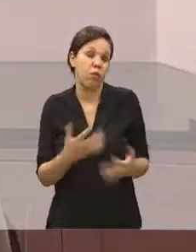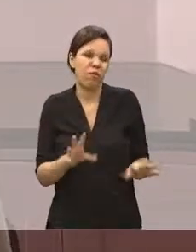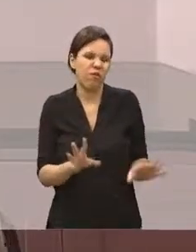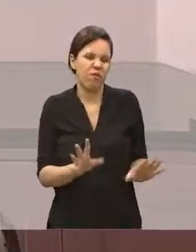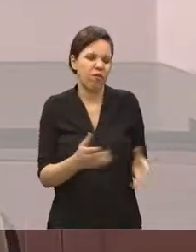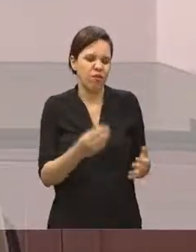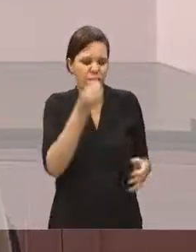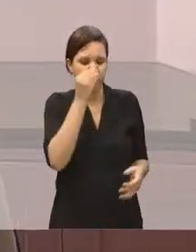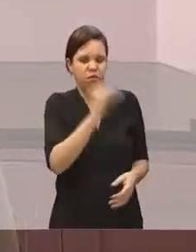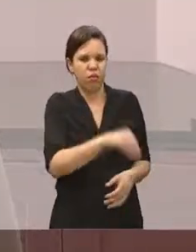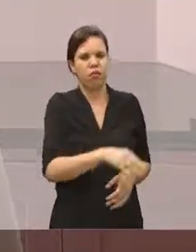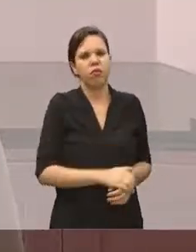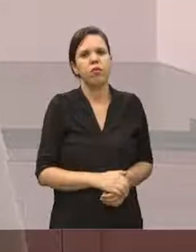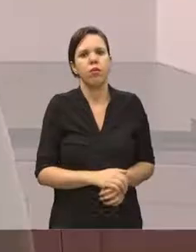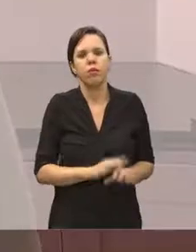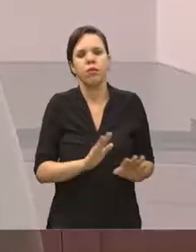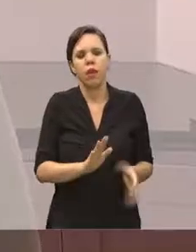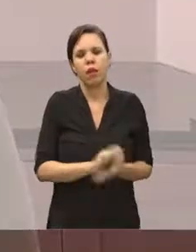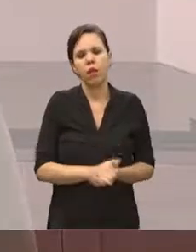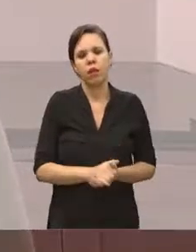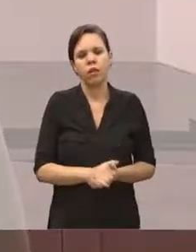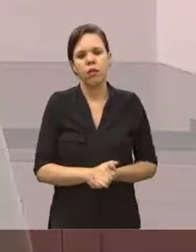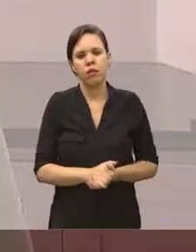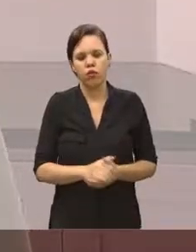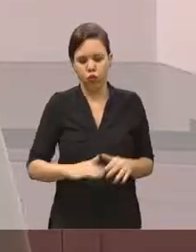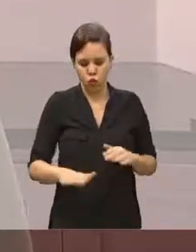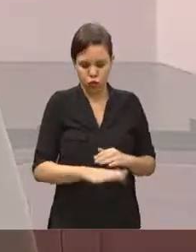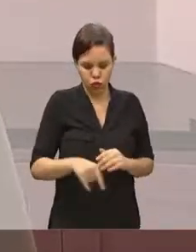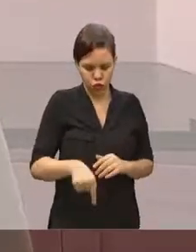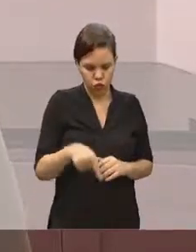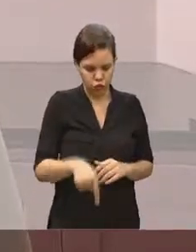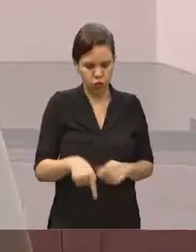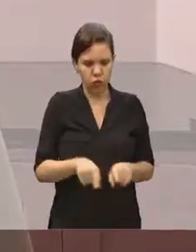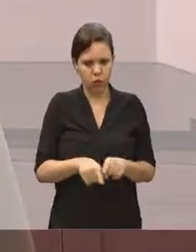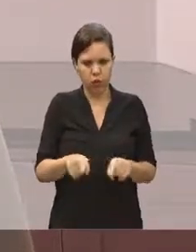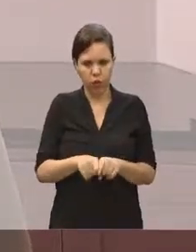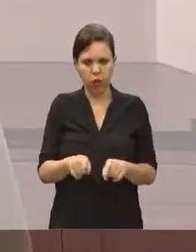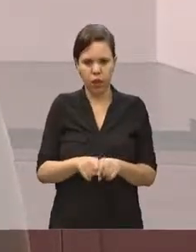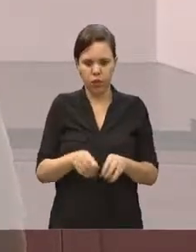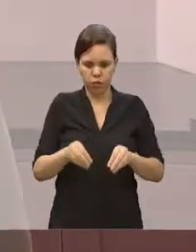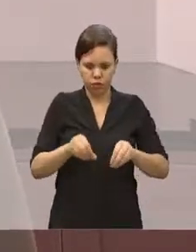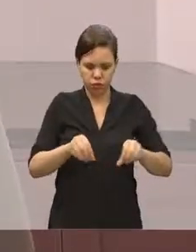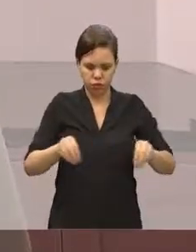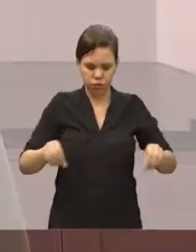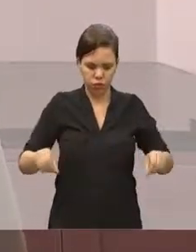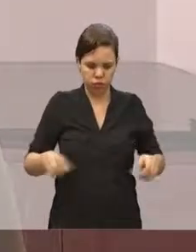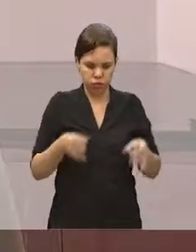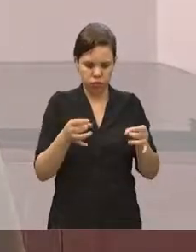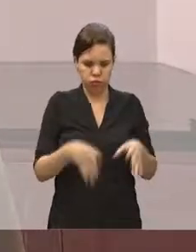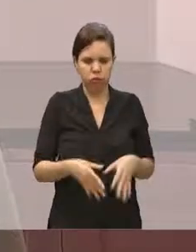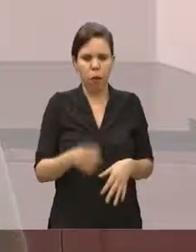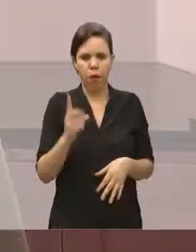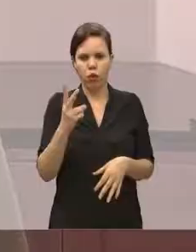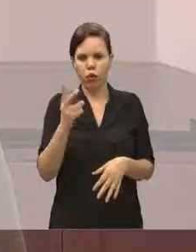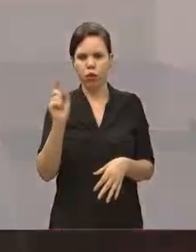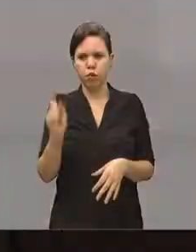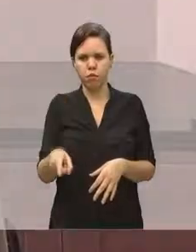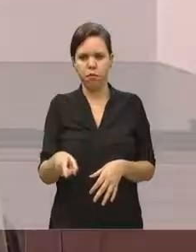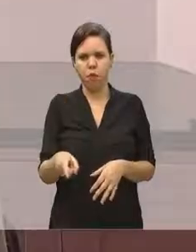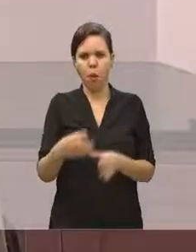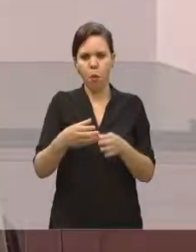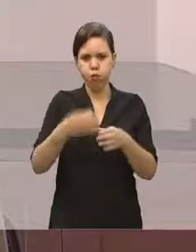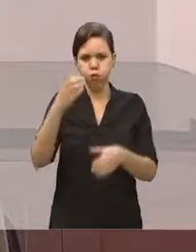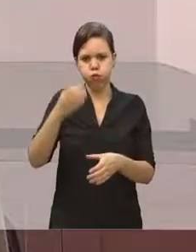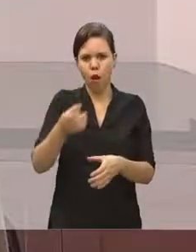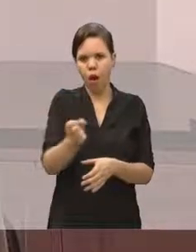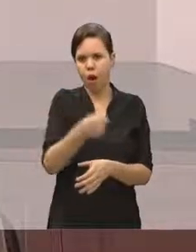credibilidade para ele, né? O chão também de granilite, com o resto que foram mais de 2.000 garrafas de cerveja.